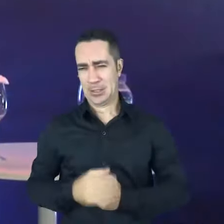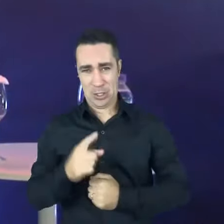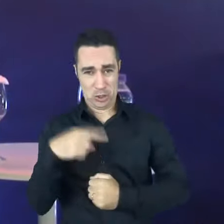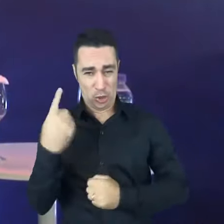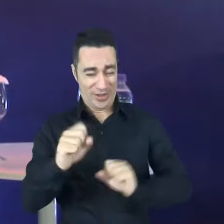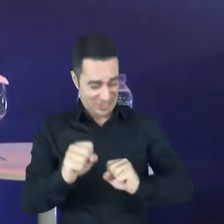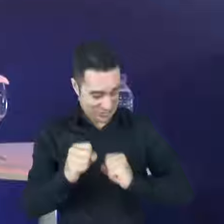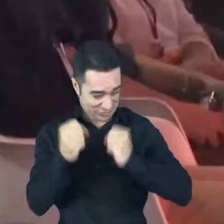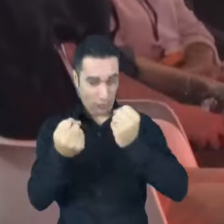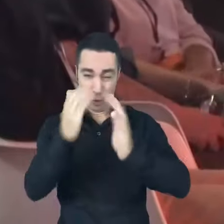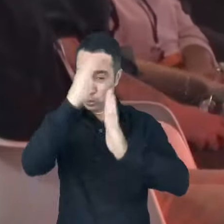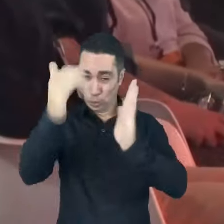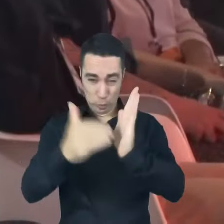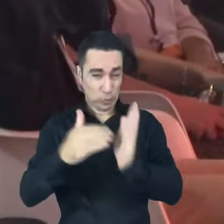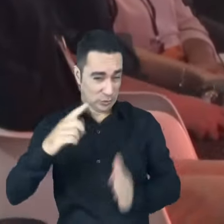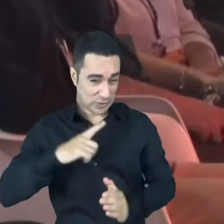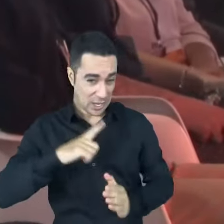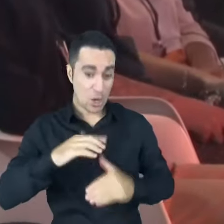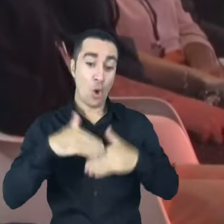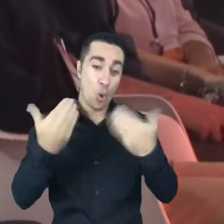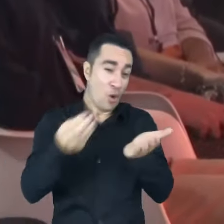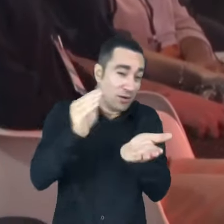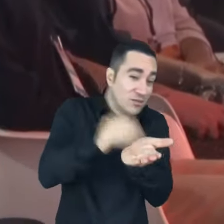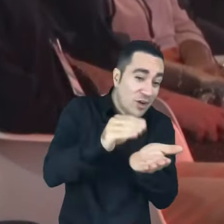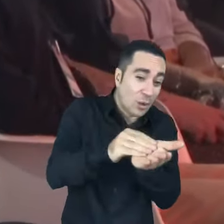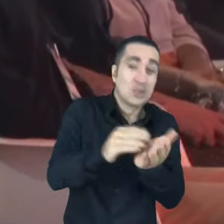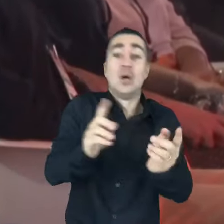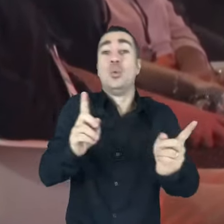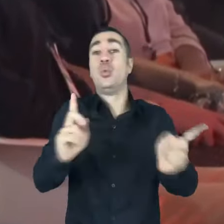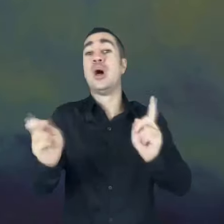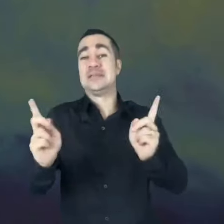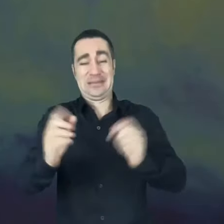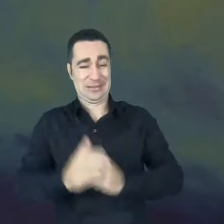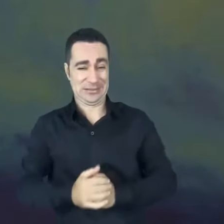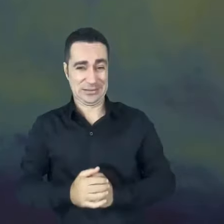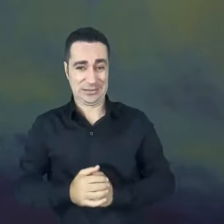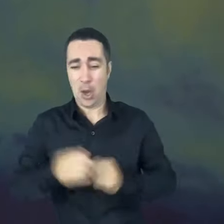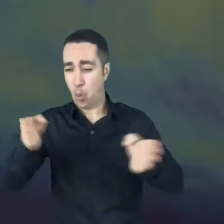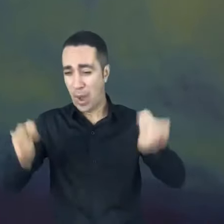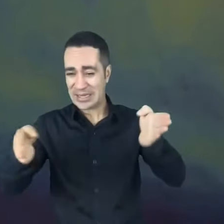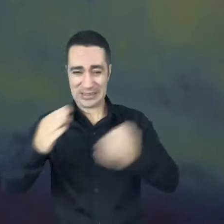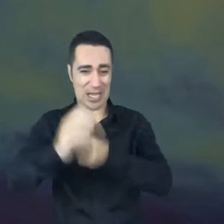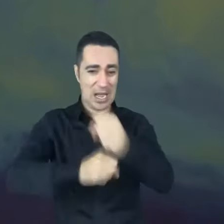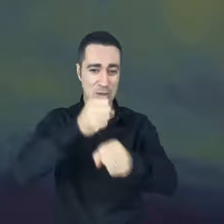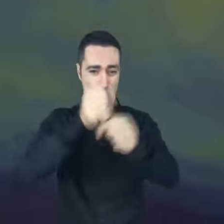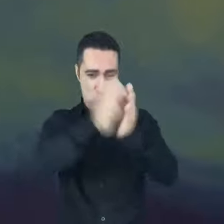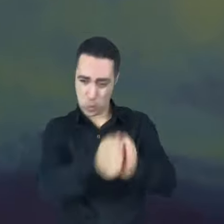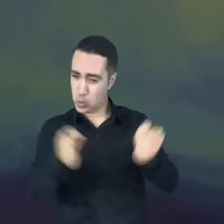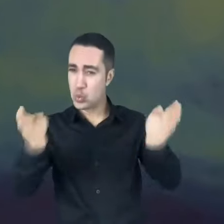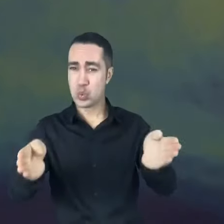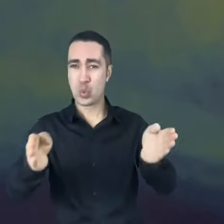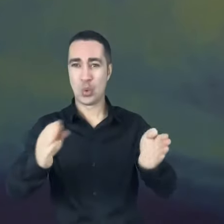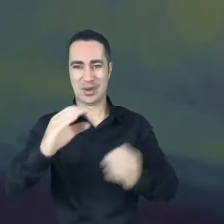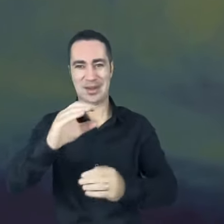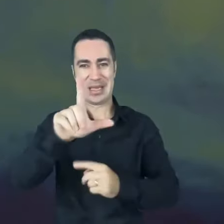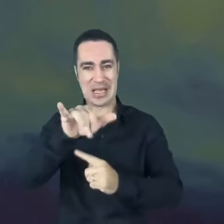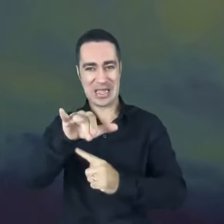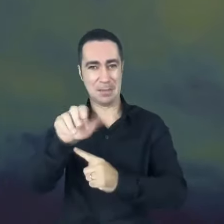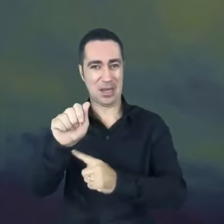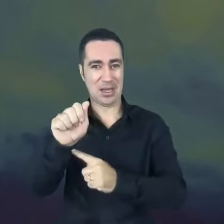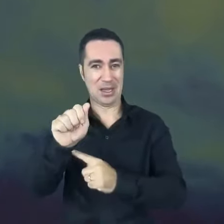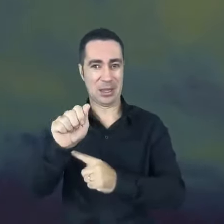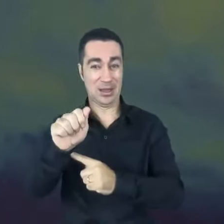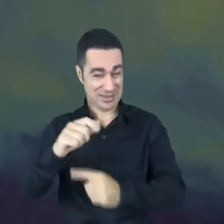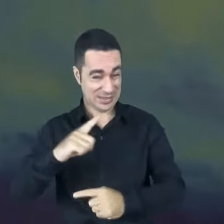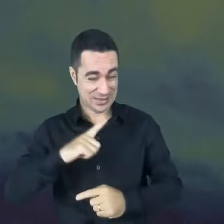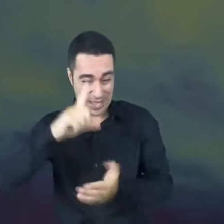podemos nesta década, que é a década pela ação do clima? Será que estamos descarbonizando? Será que estamos tomando todas